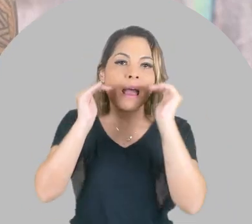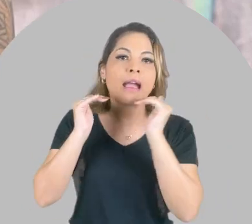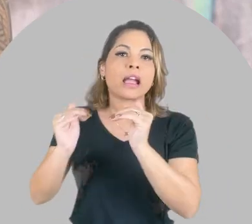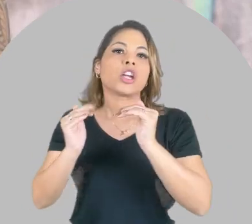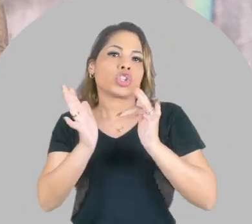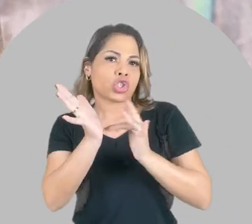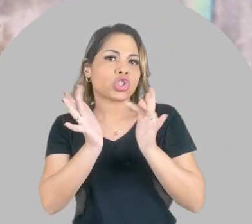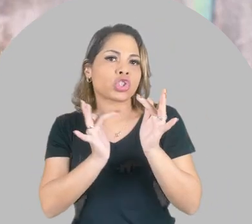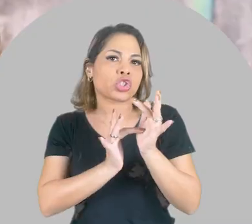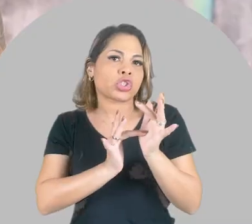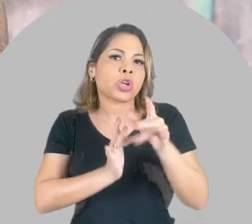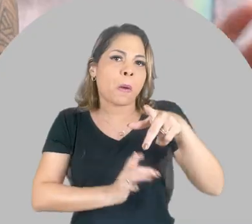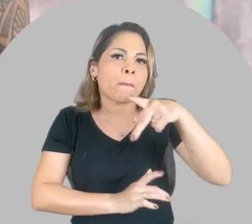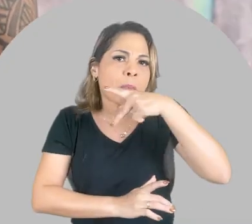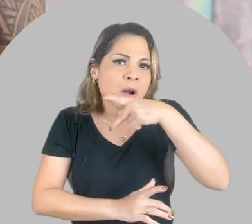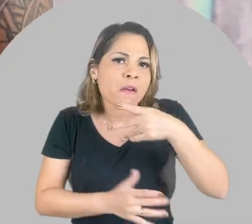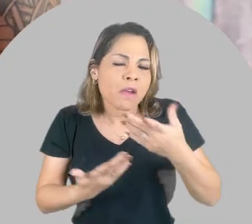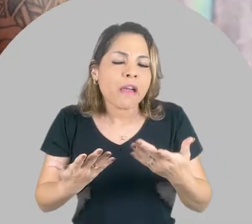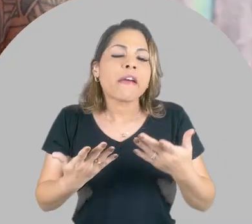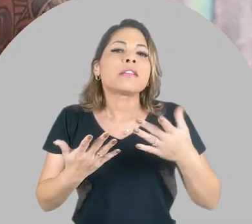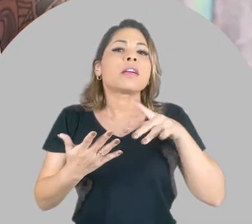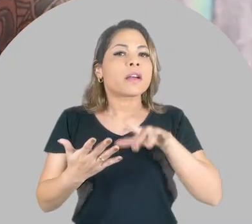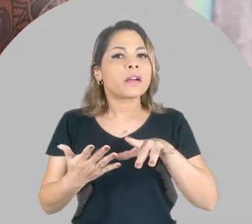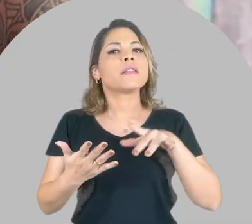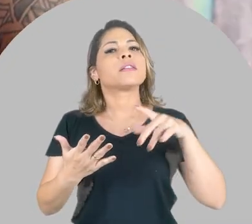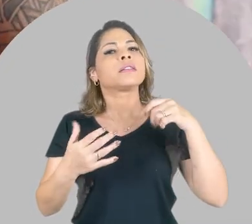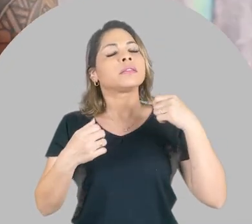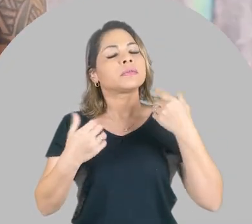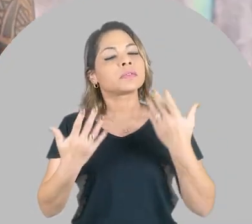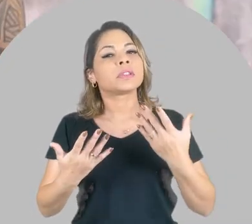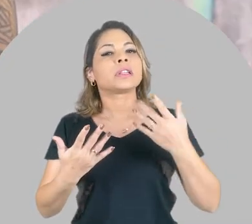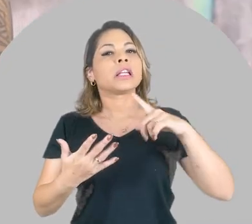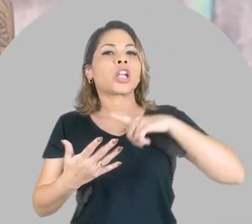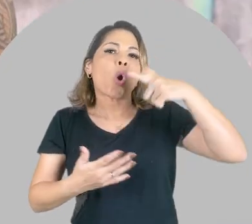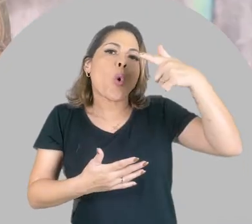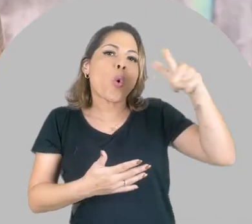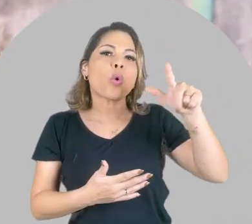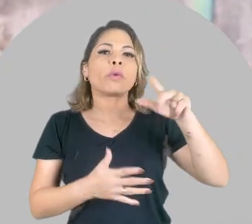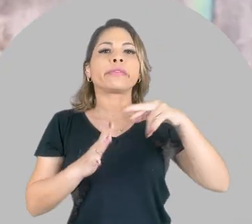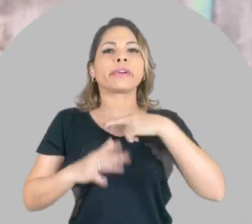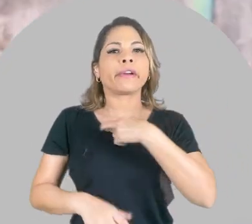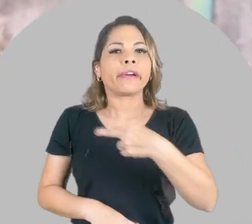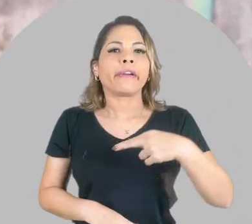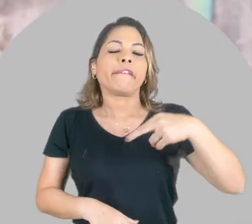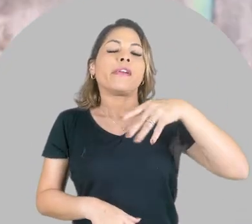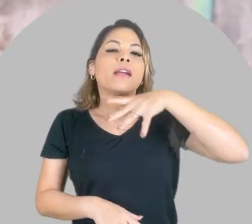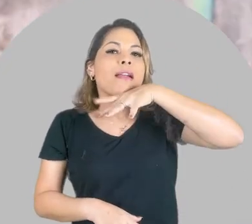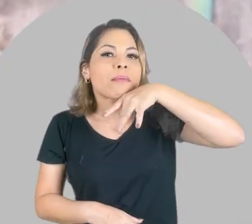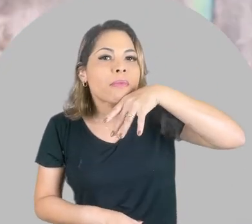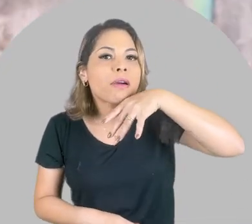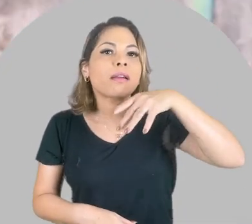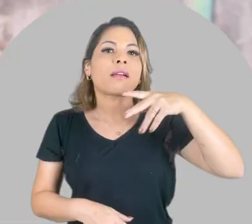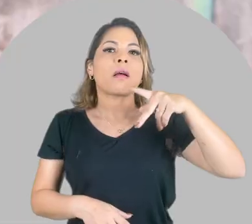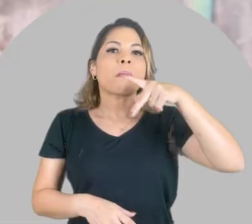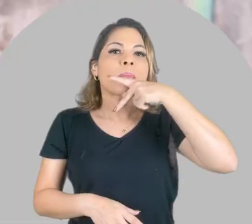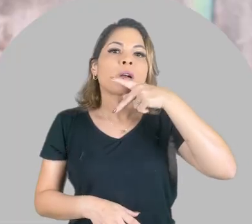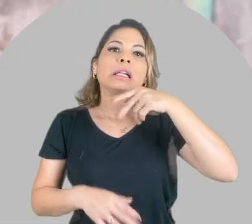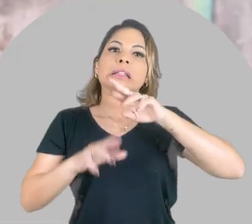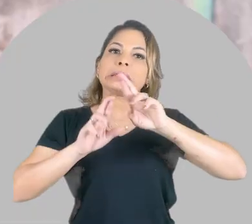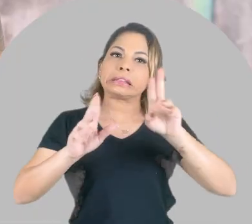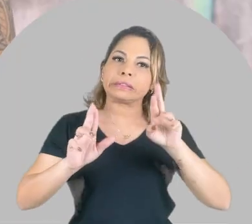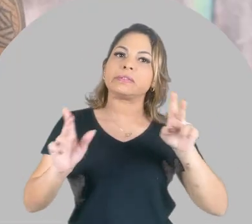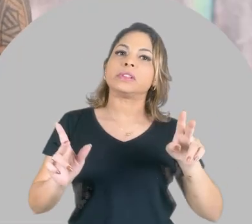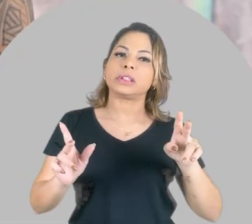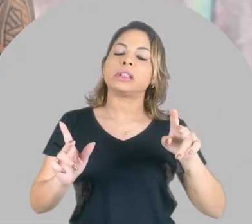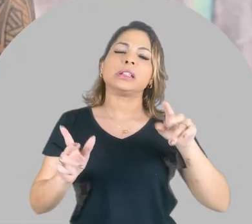você acredita em Jesus como seu profeta, e você tem outra religião que acredita em Maomé como